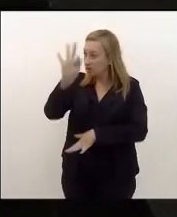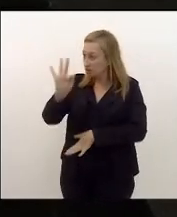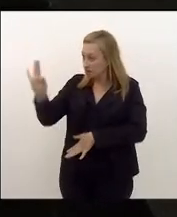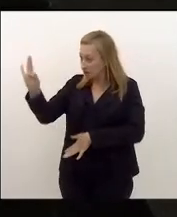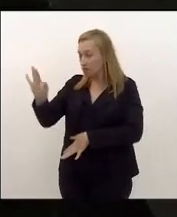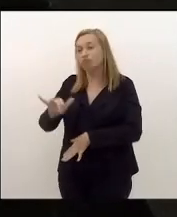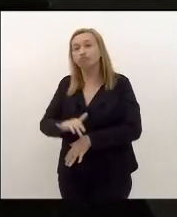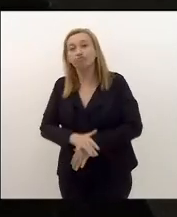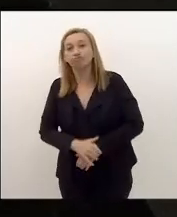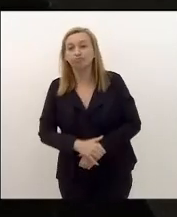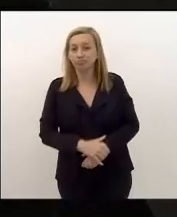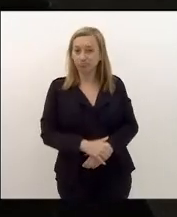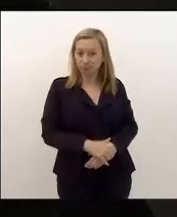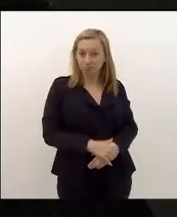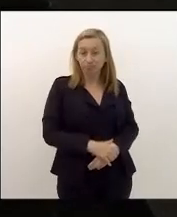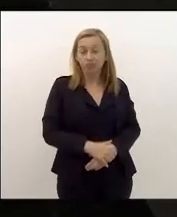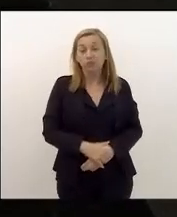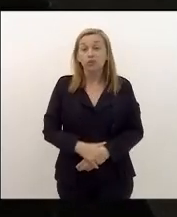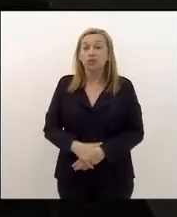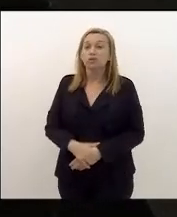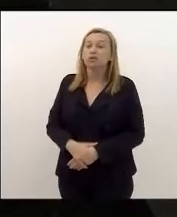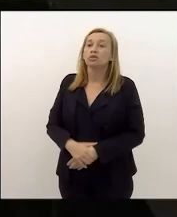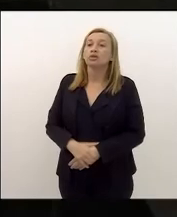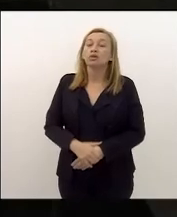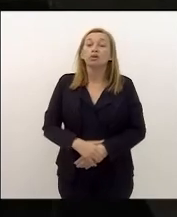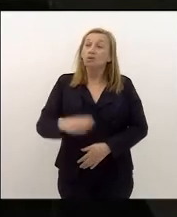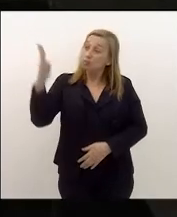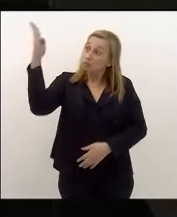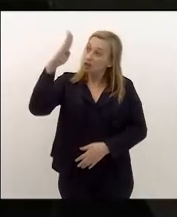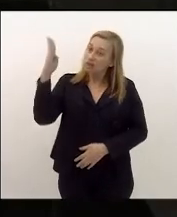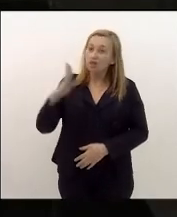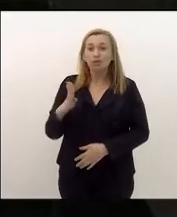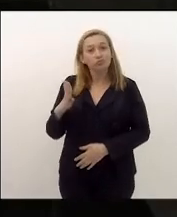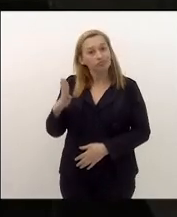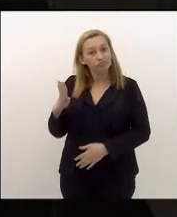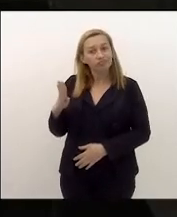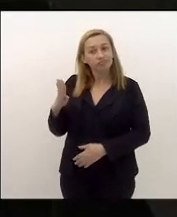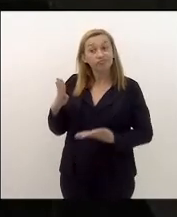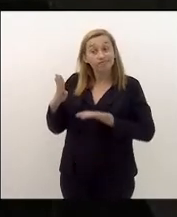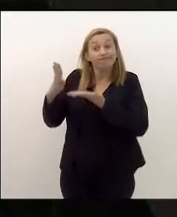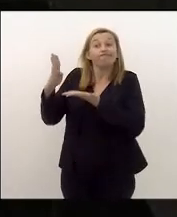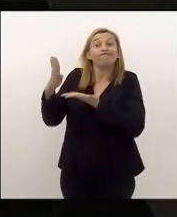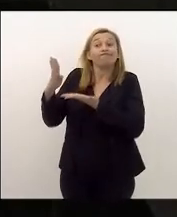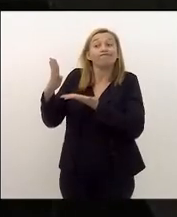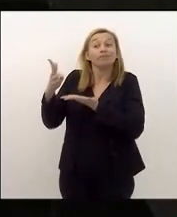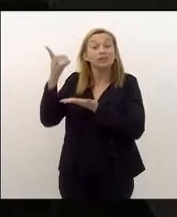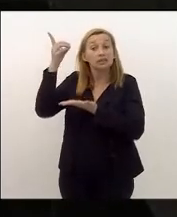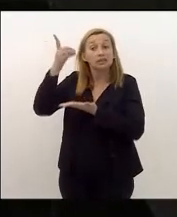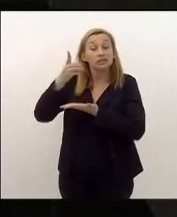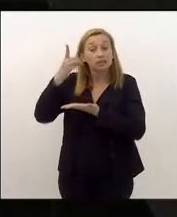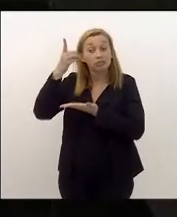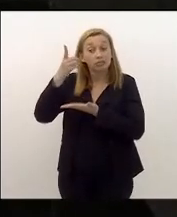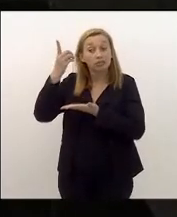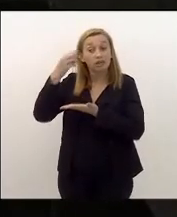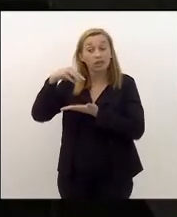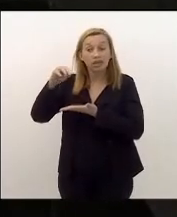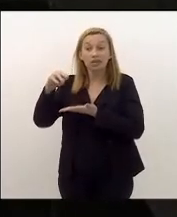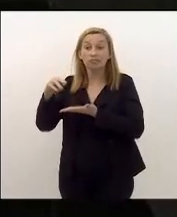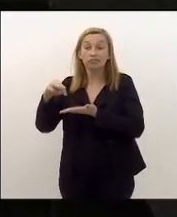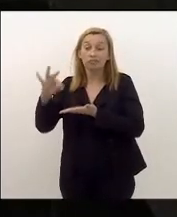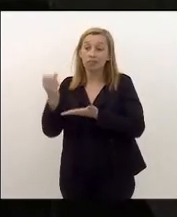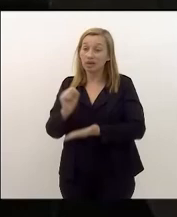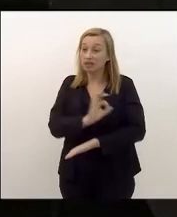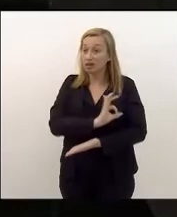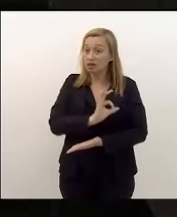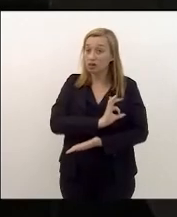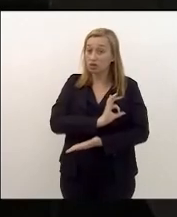essa federação. É o caso do Brasil, deputada Marta Rocha. O Brasil não é uma república unitária. O Brasil é uma